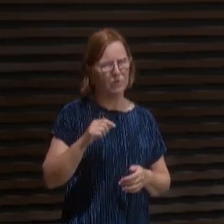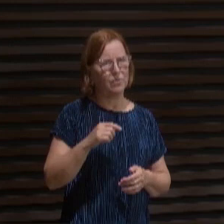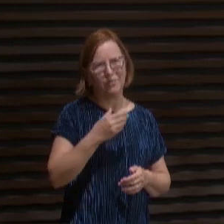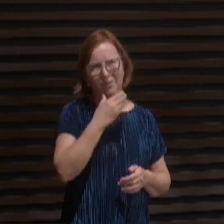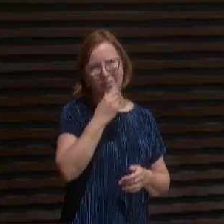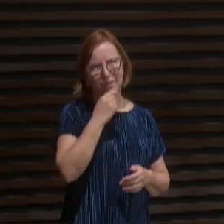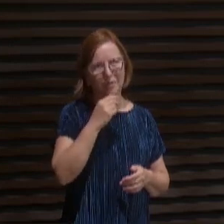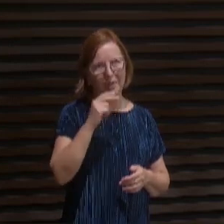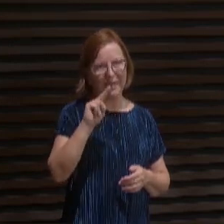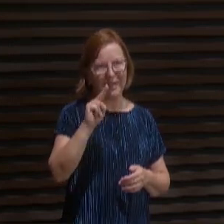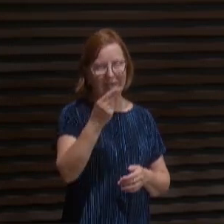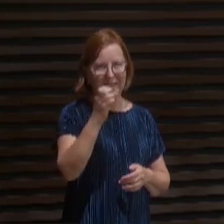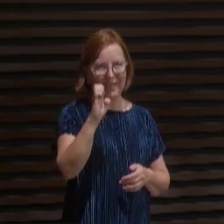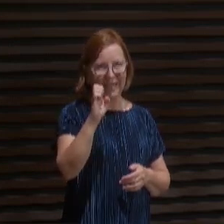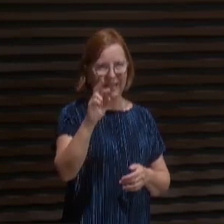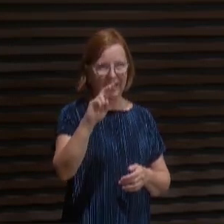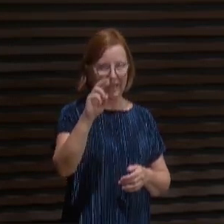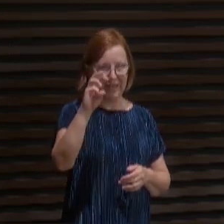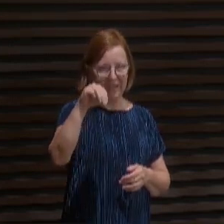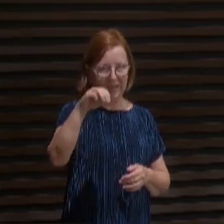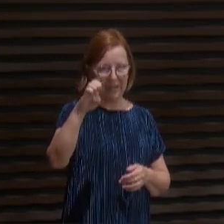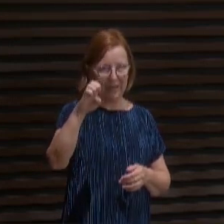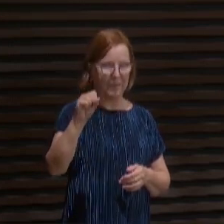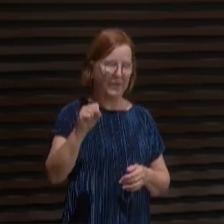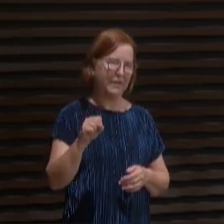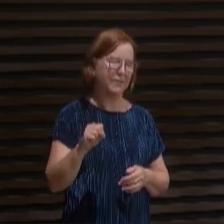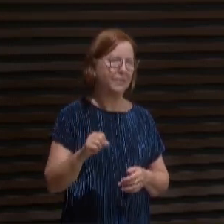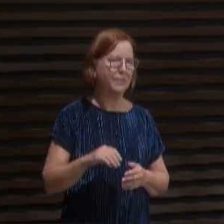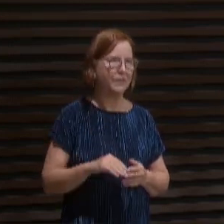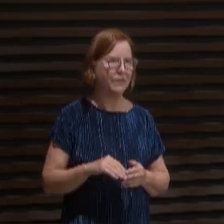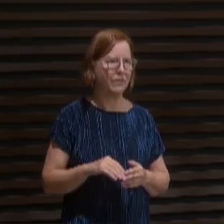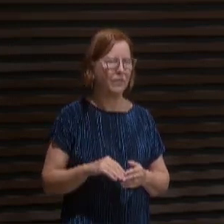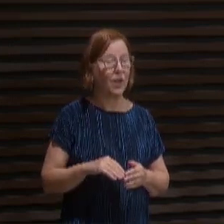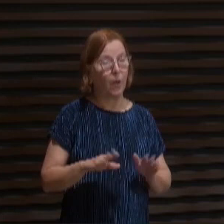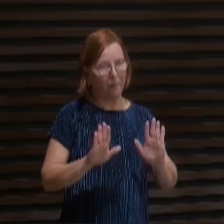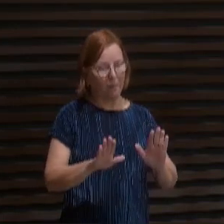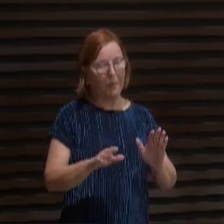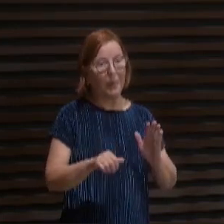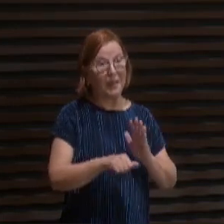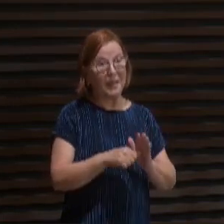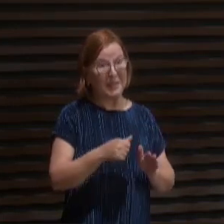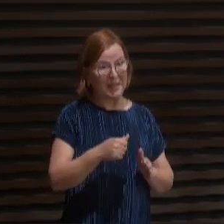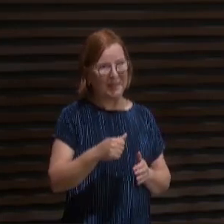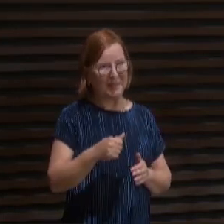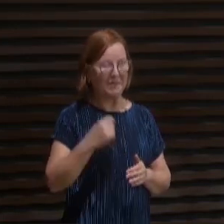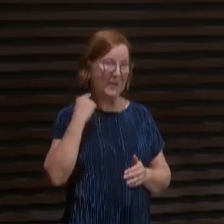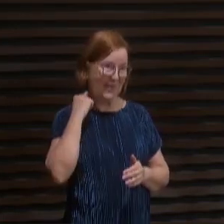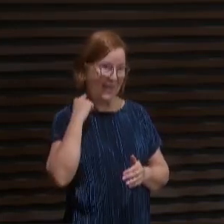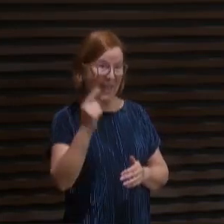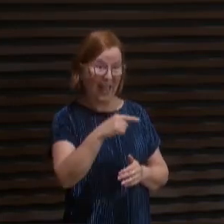para conhecer a implantação desse sistema. Dia 1º de maio, nós estaremos na